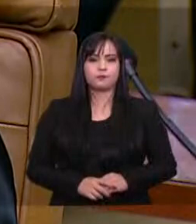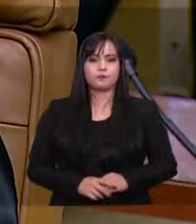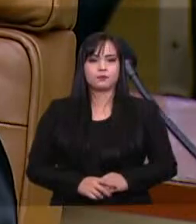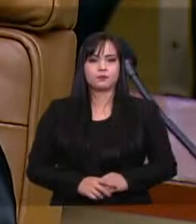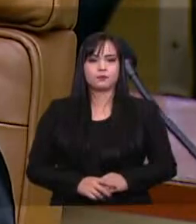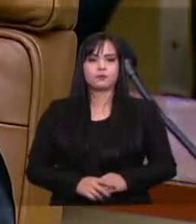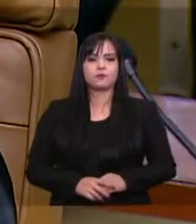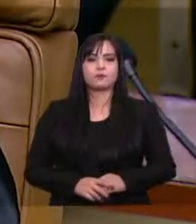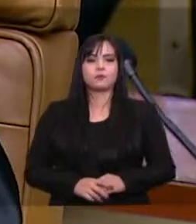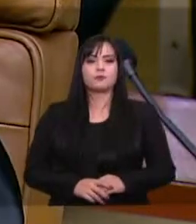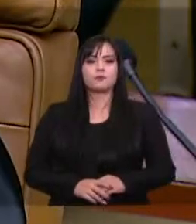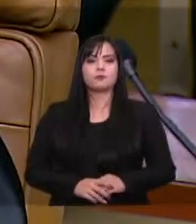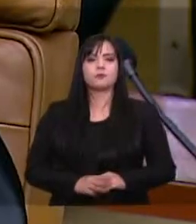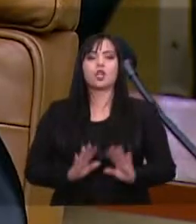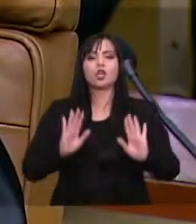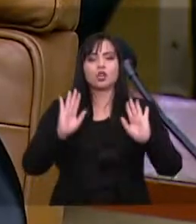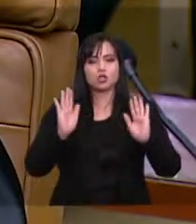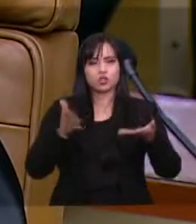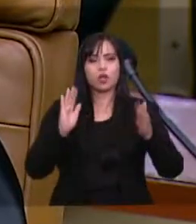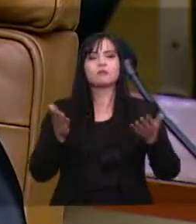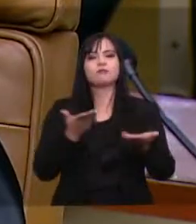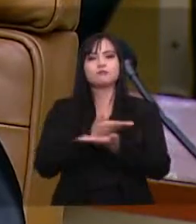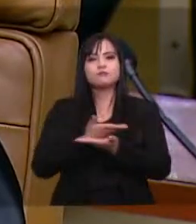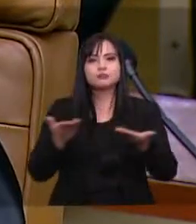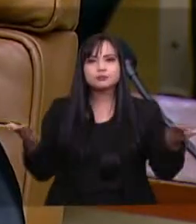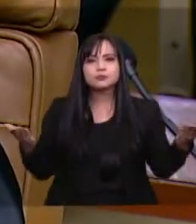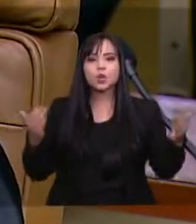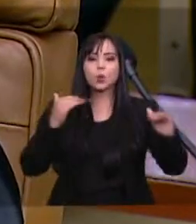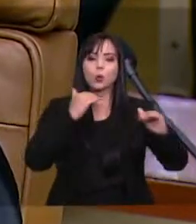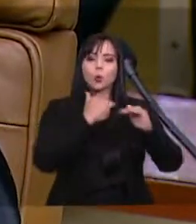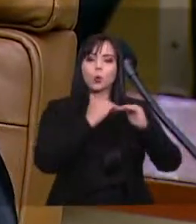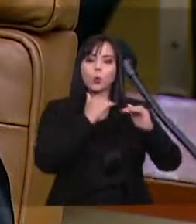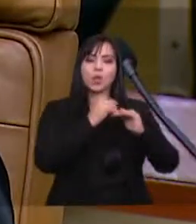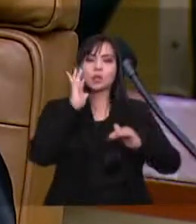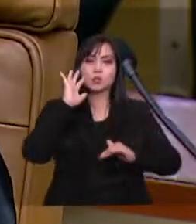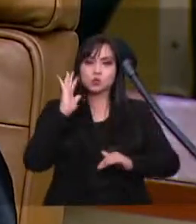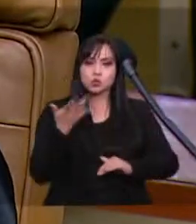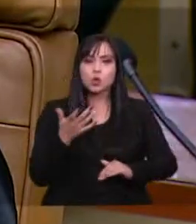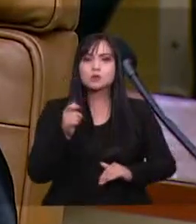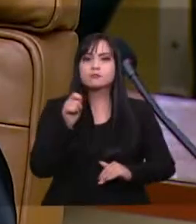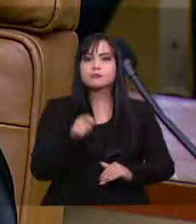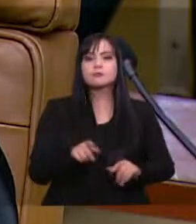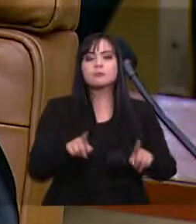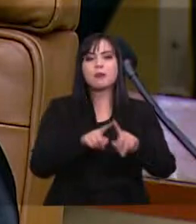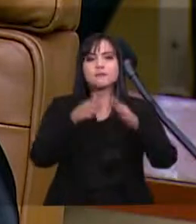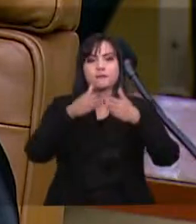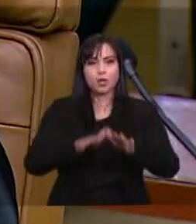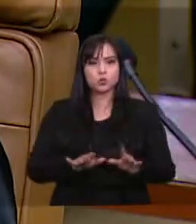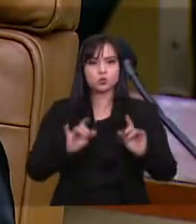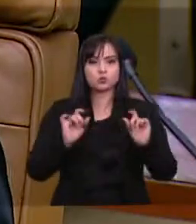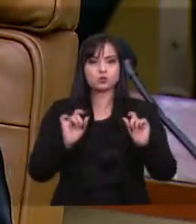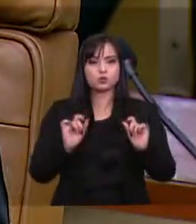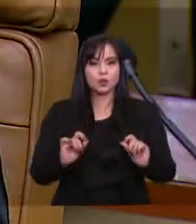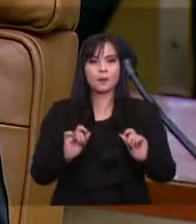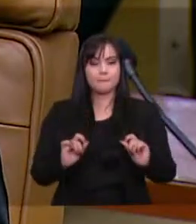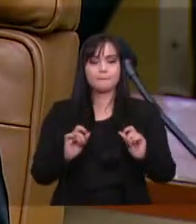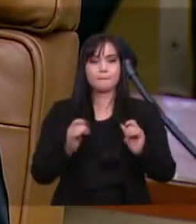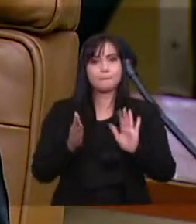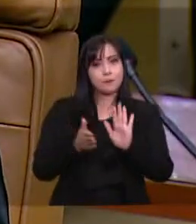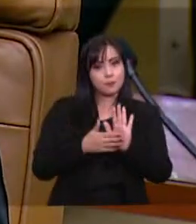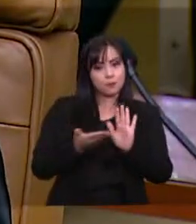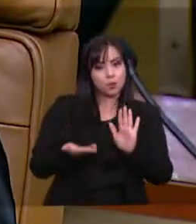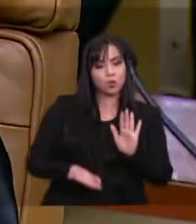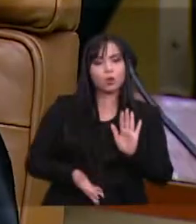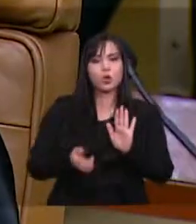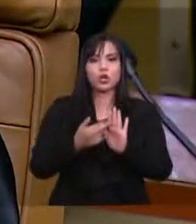que se coloca para todas essas determinações e também fixo com suante propõe